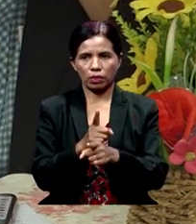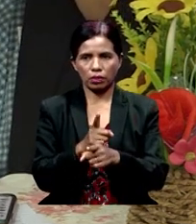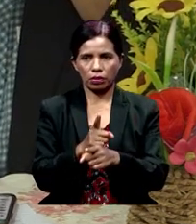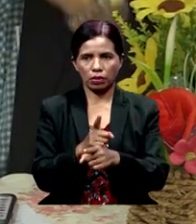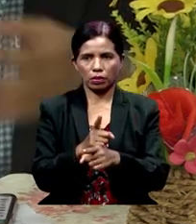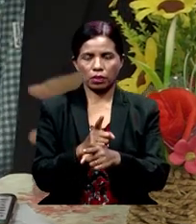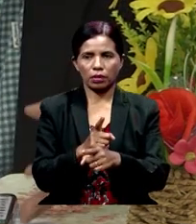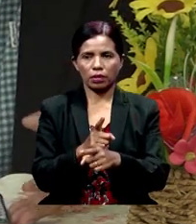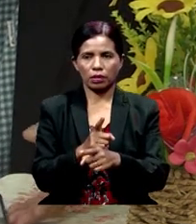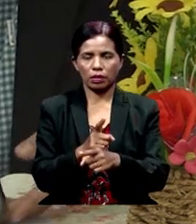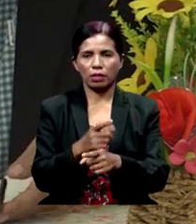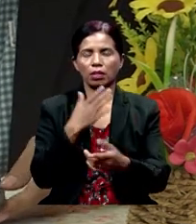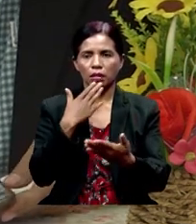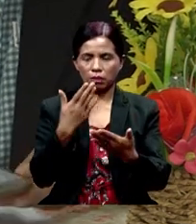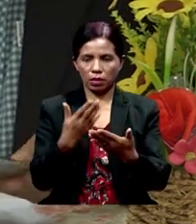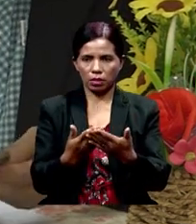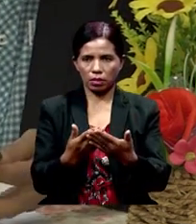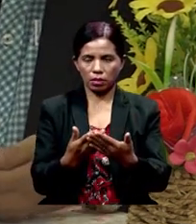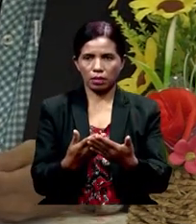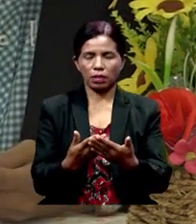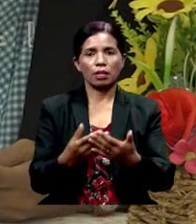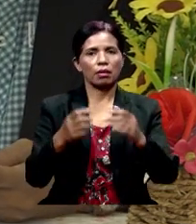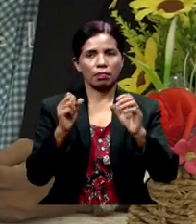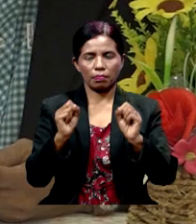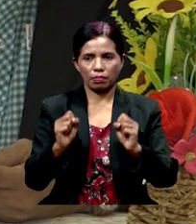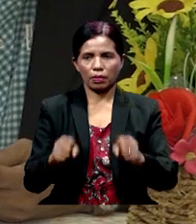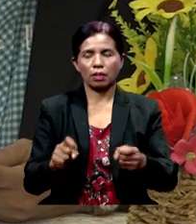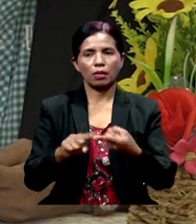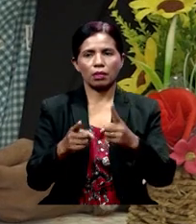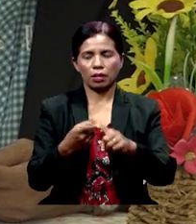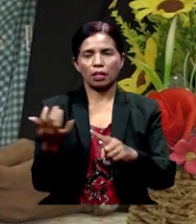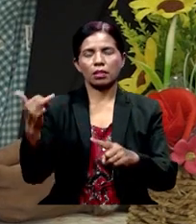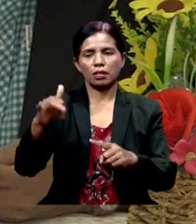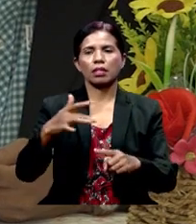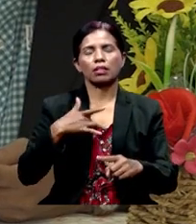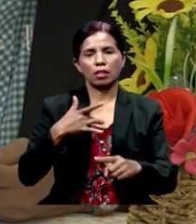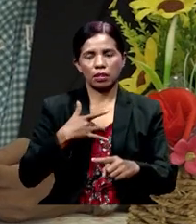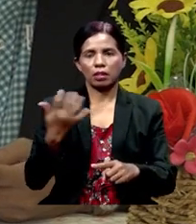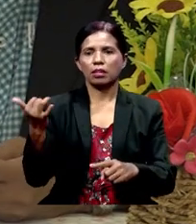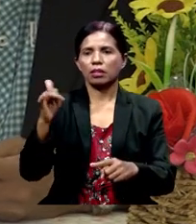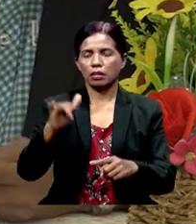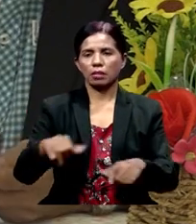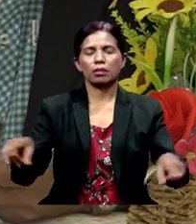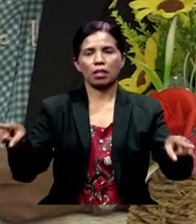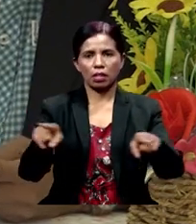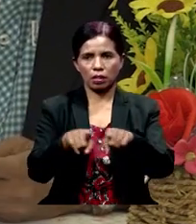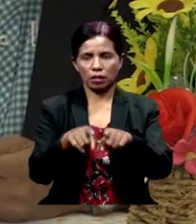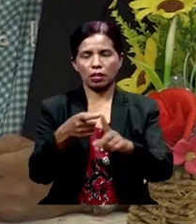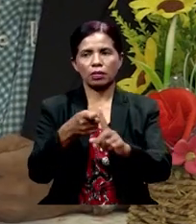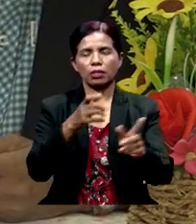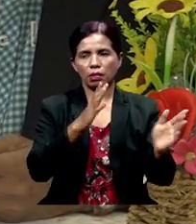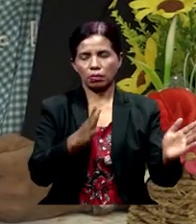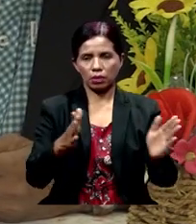ke dia polino ne bele kolega sira sente kata sira mos parte usi